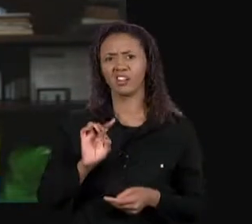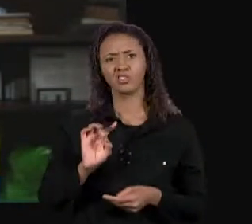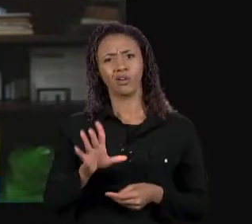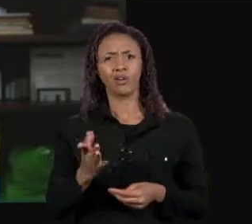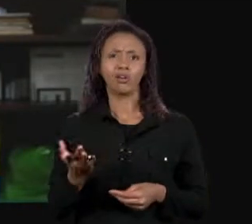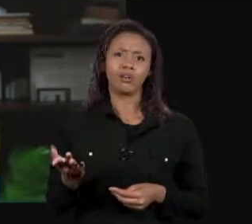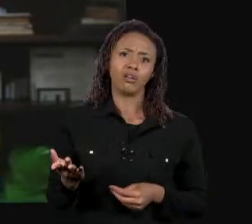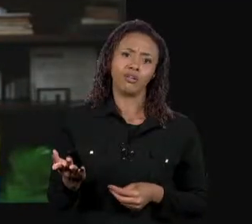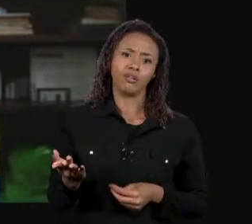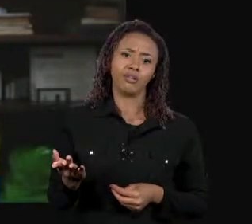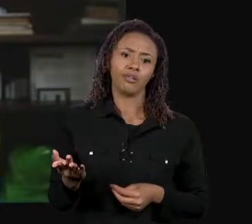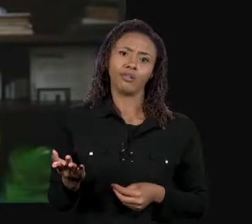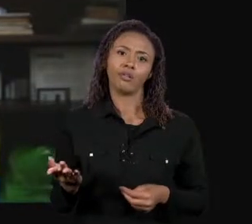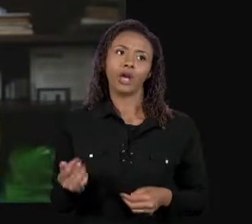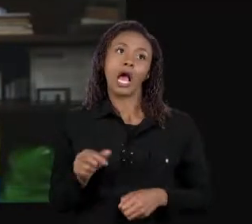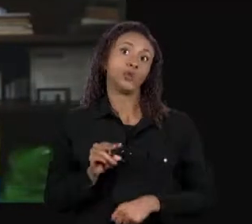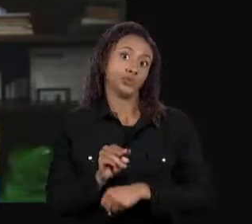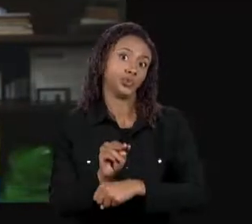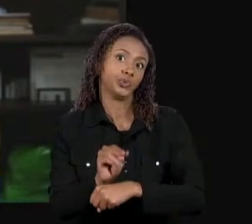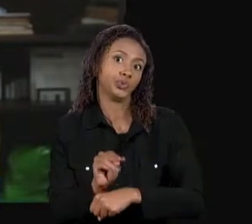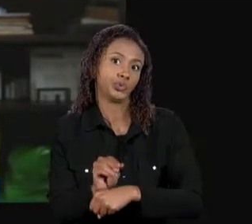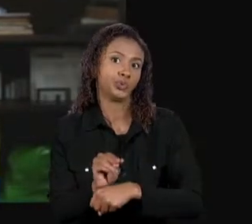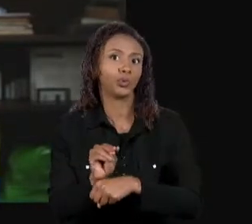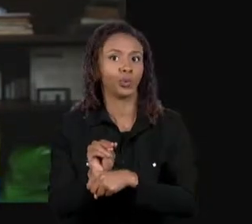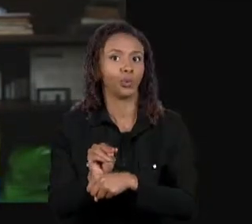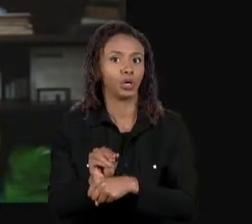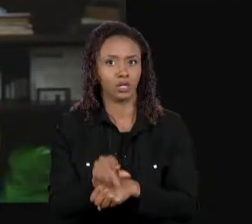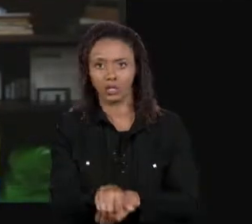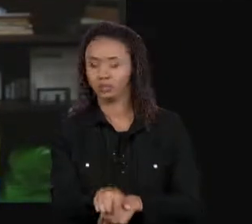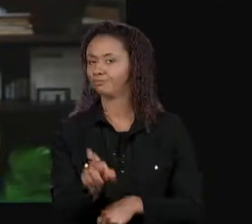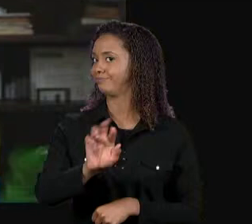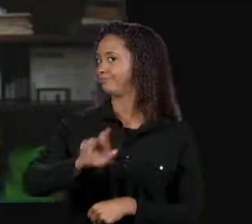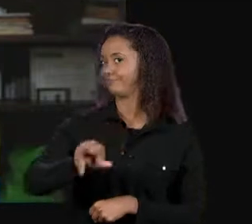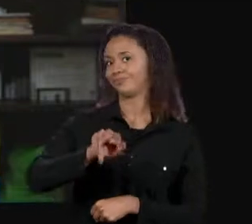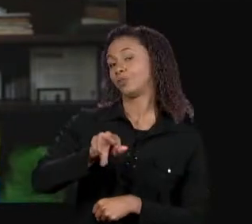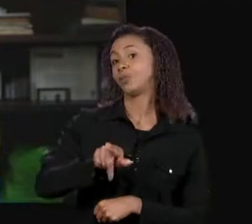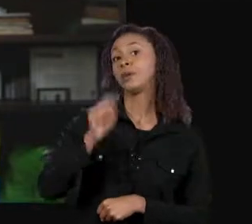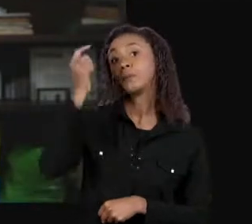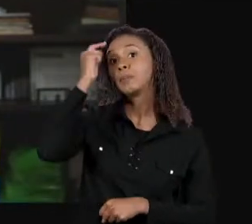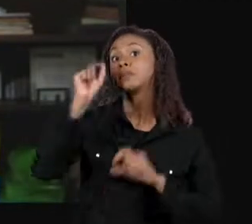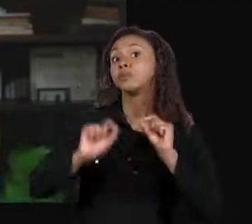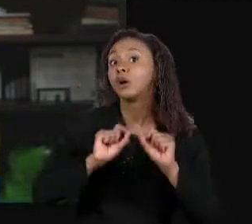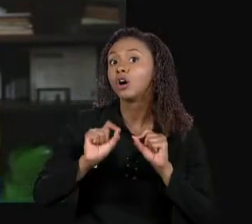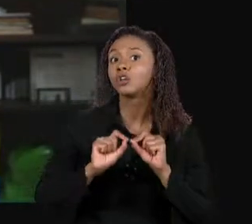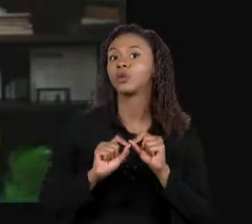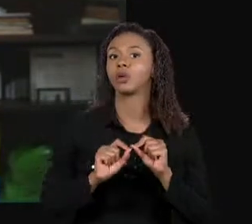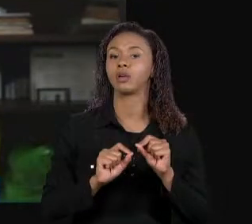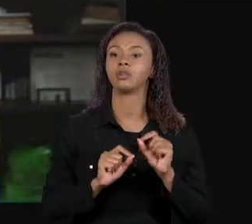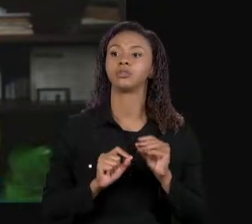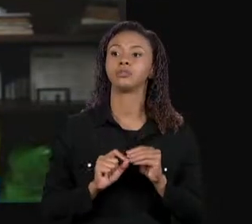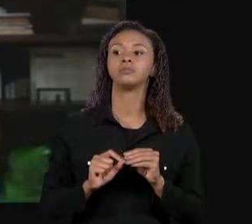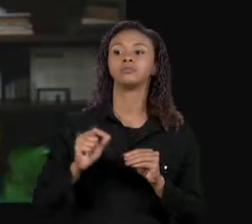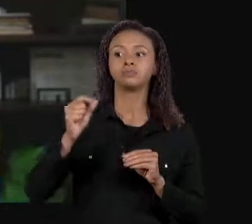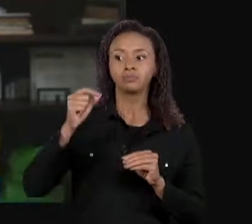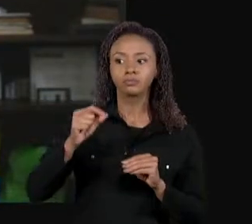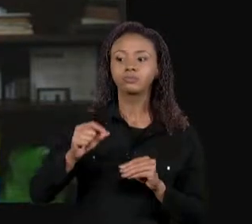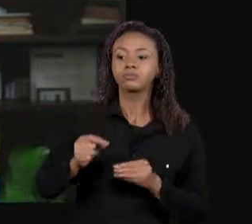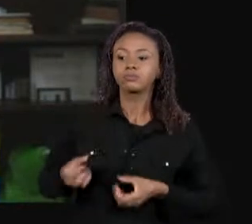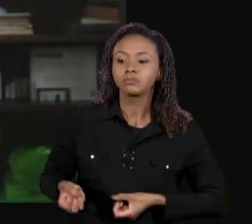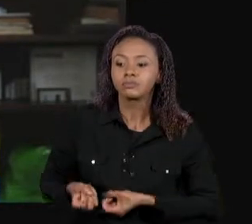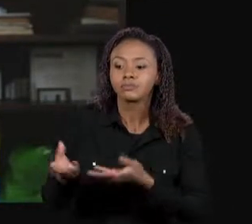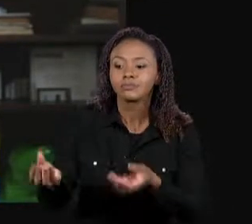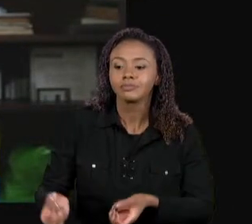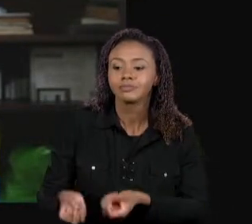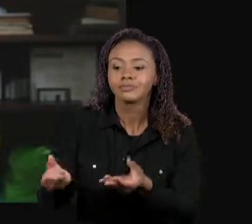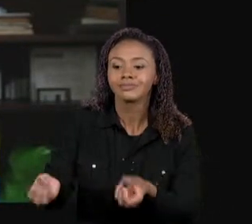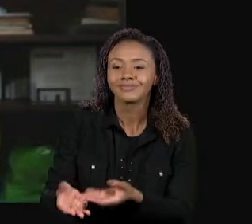né, para cuidar naquela ideia da criança. Nós estamos falando de um conjunto também, né, de saberes e de experiências